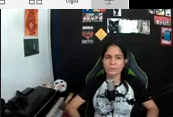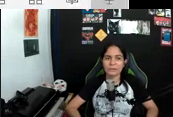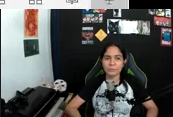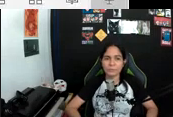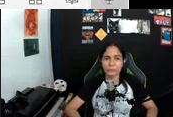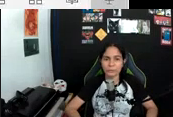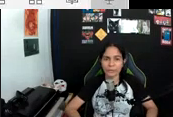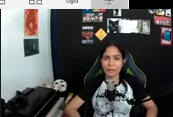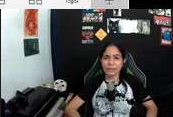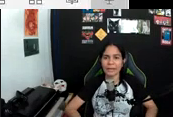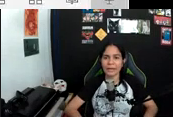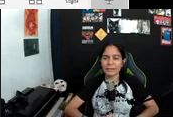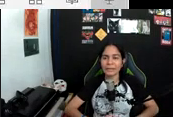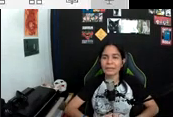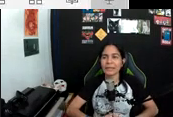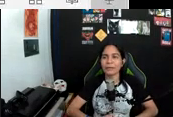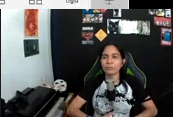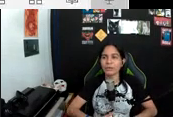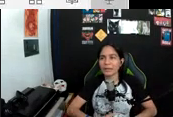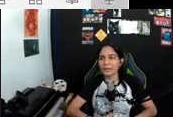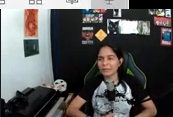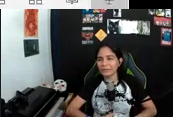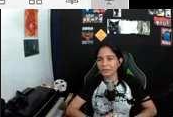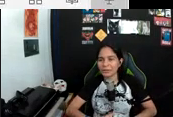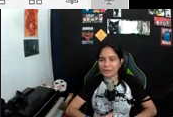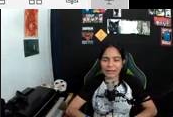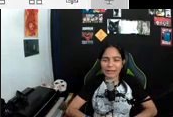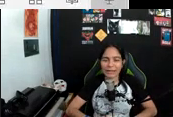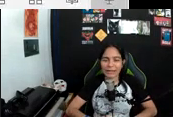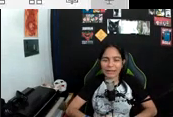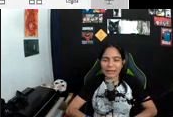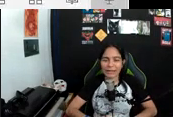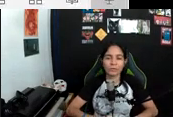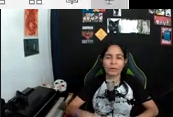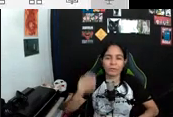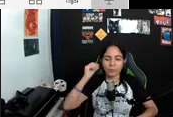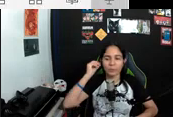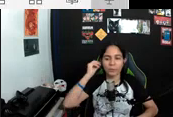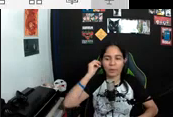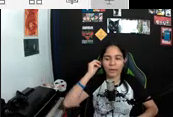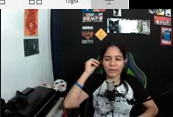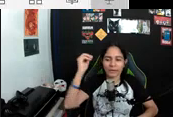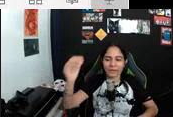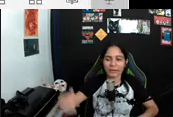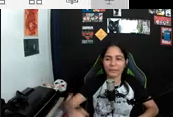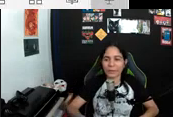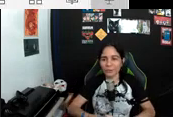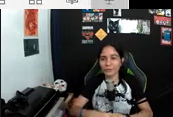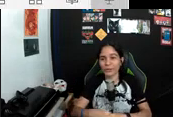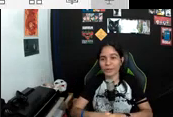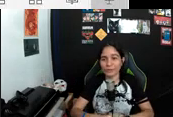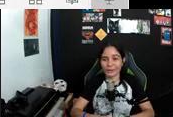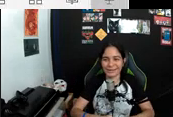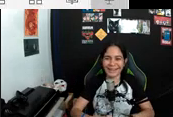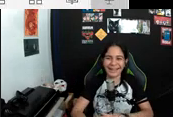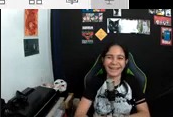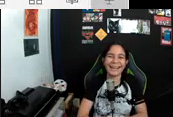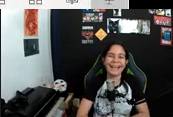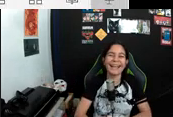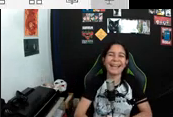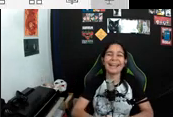com os princípios fundamentais, tá? Porque já está tarde, se a gente continuar, eu vou me empolgar e a gente vai terminar de 11 horas da